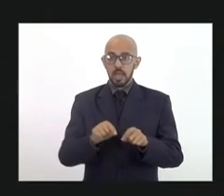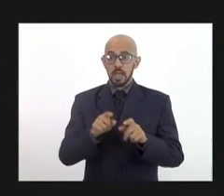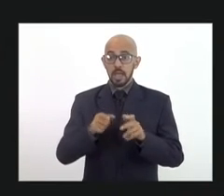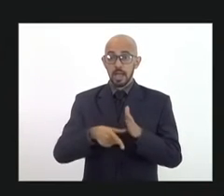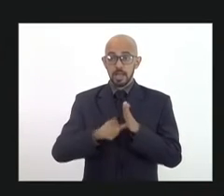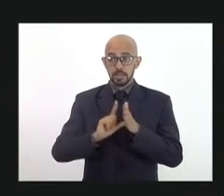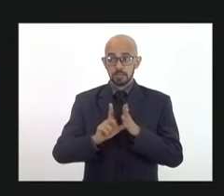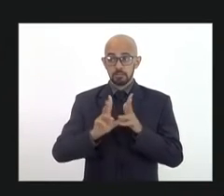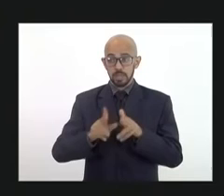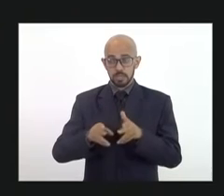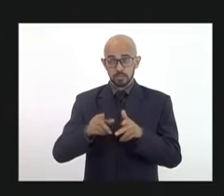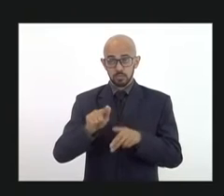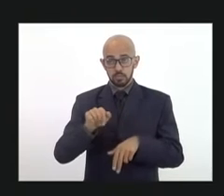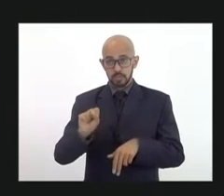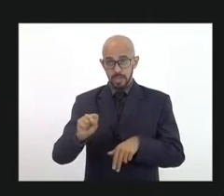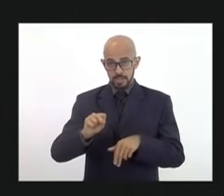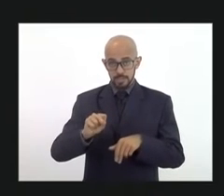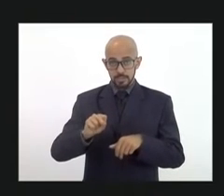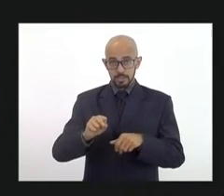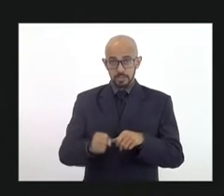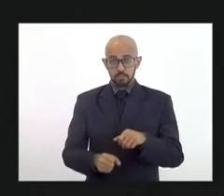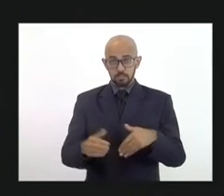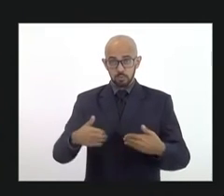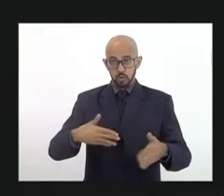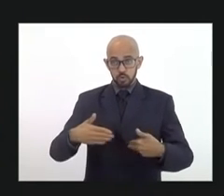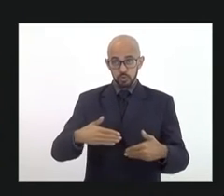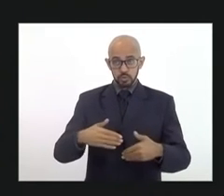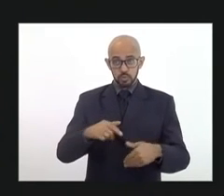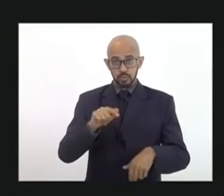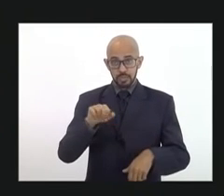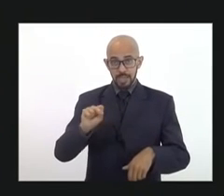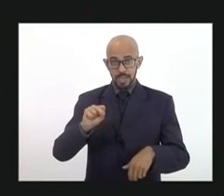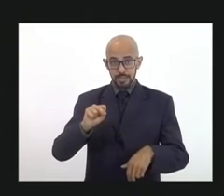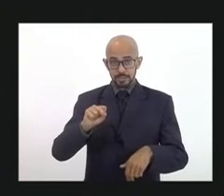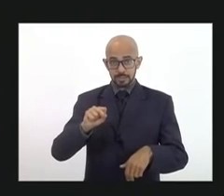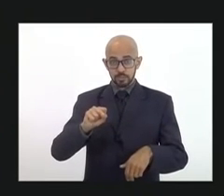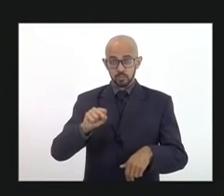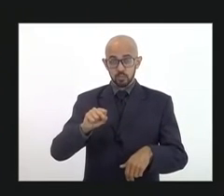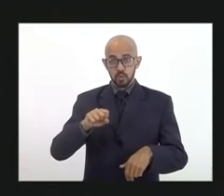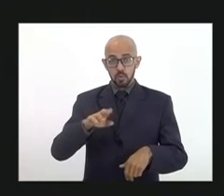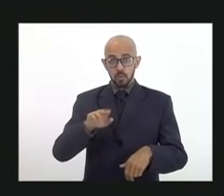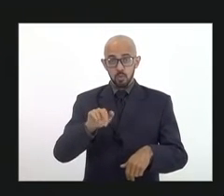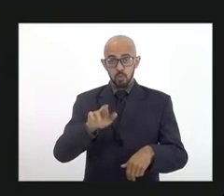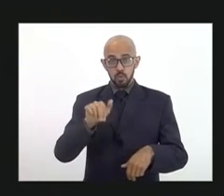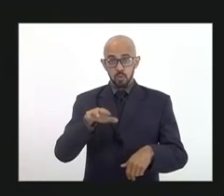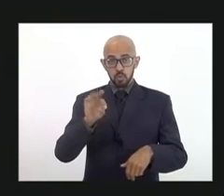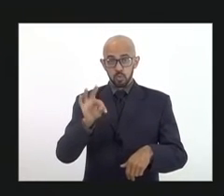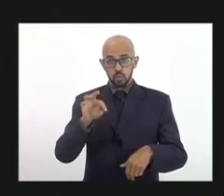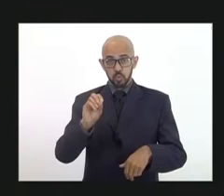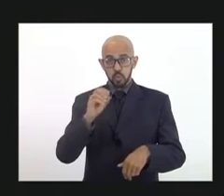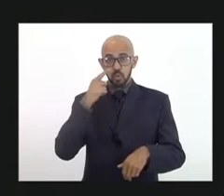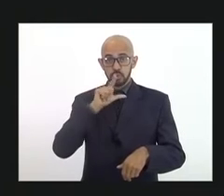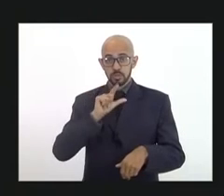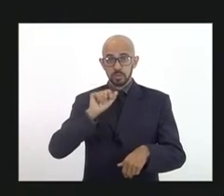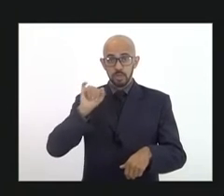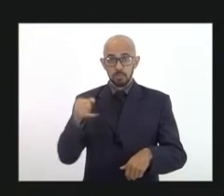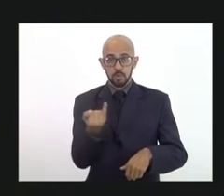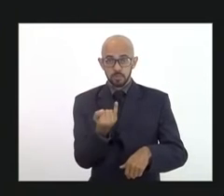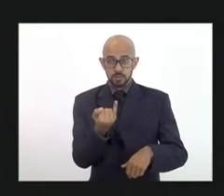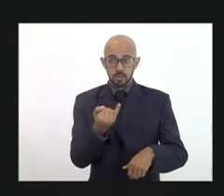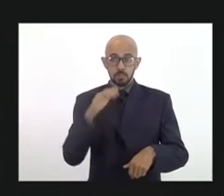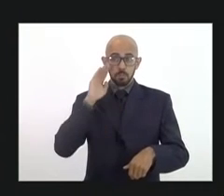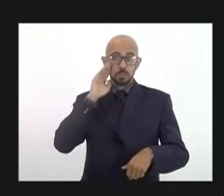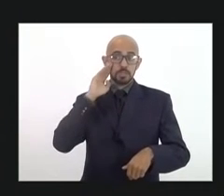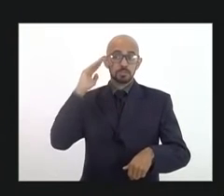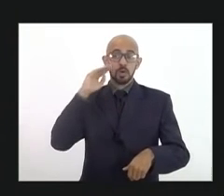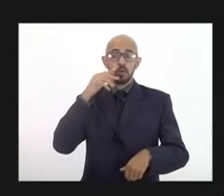ser processado, o gás, digamos assim, o gás bruto, já seja aproveitado, principalmente no entorno do terminal Ponta Negra,